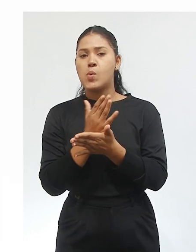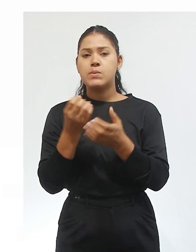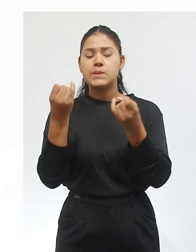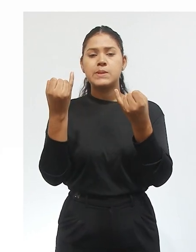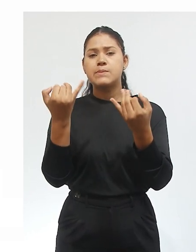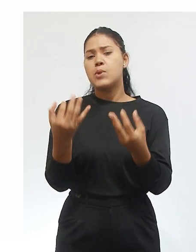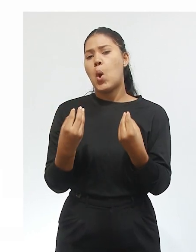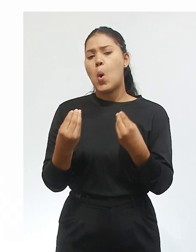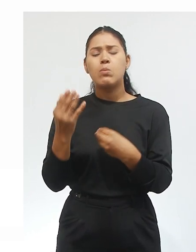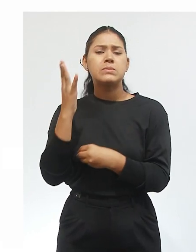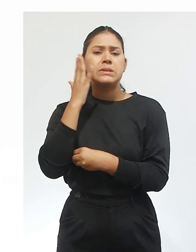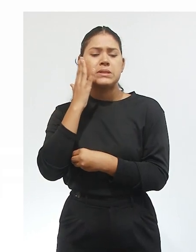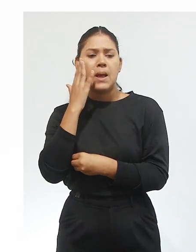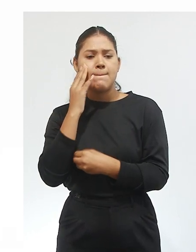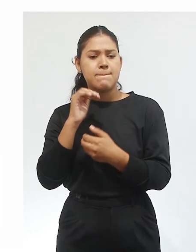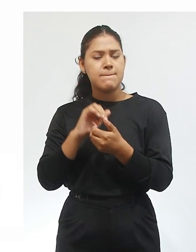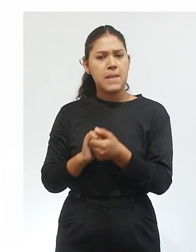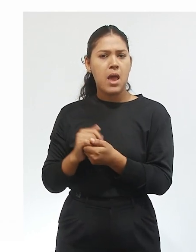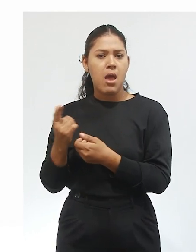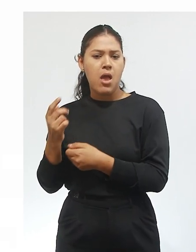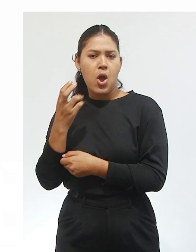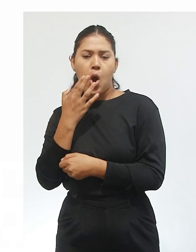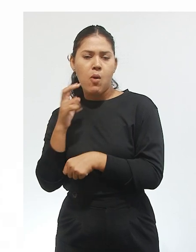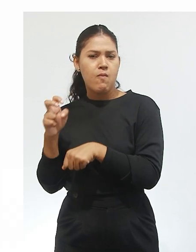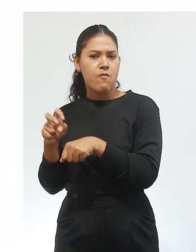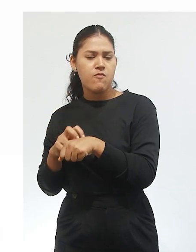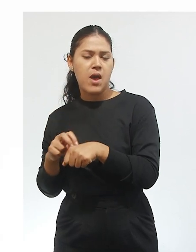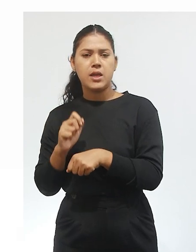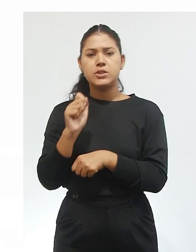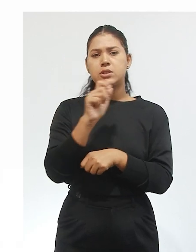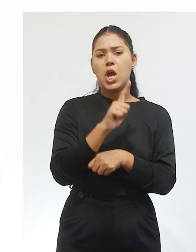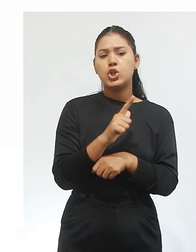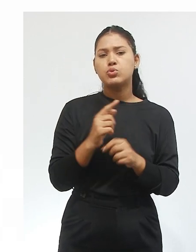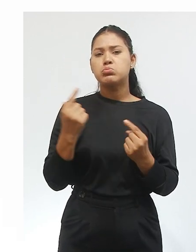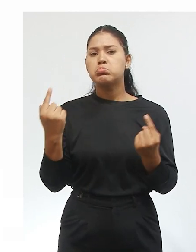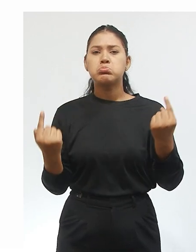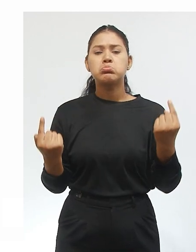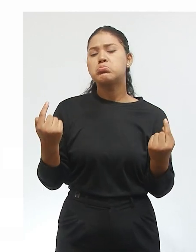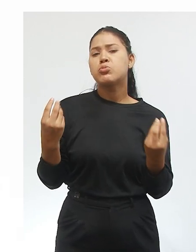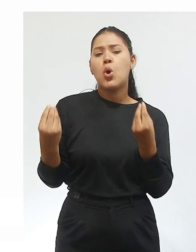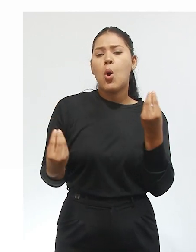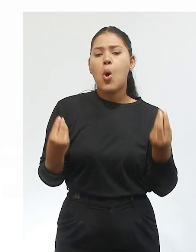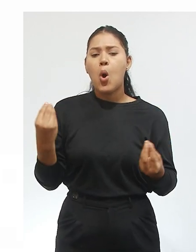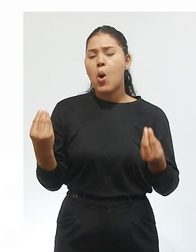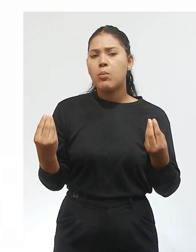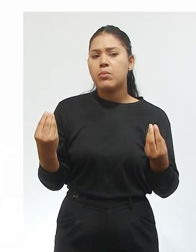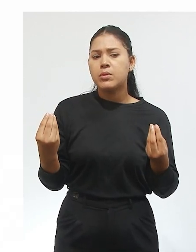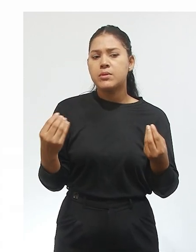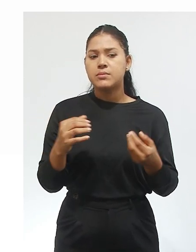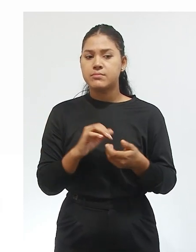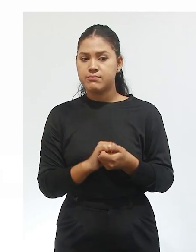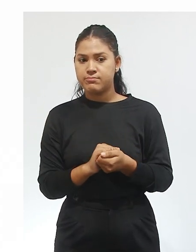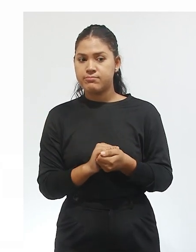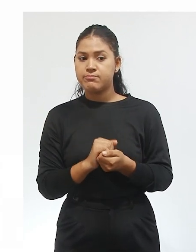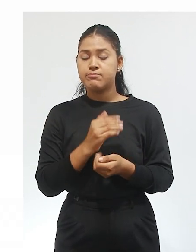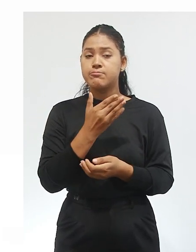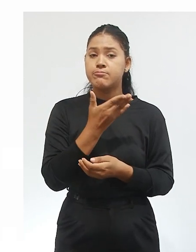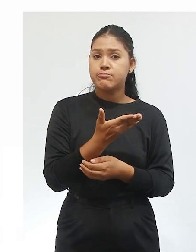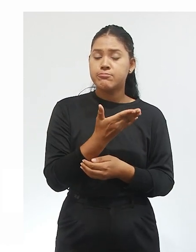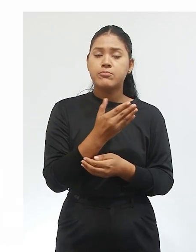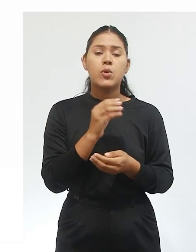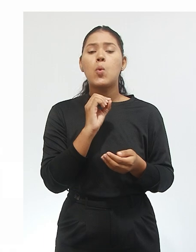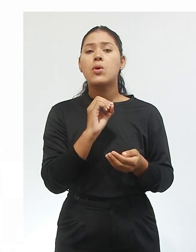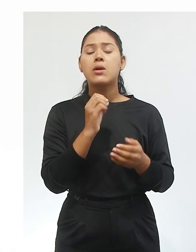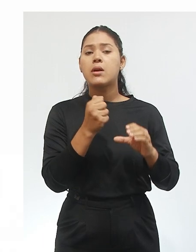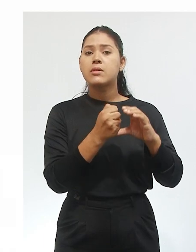saber quais são as extrínsecas e intrínsecas? Pensa assim, se essa extrínseca, já está falando, fora do livro, né? Algumas